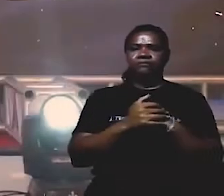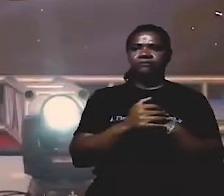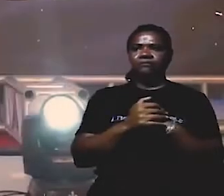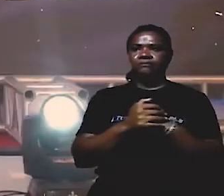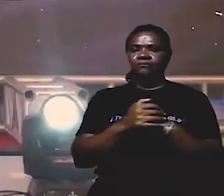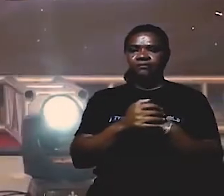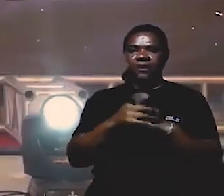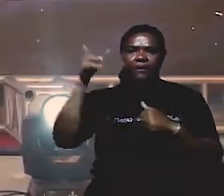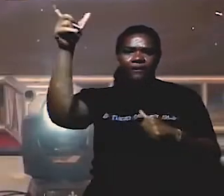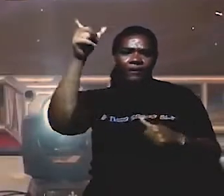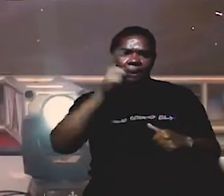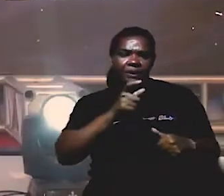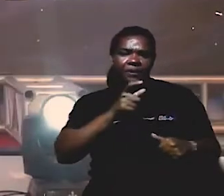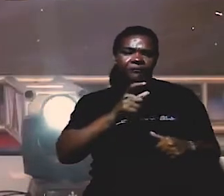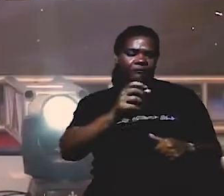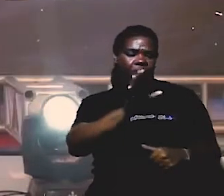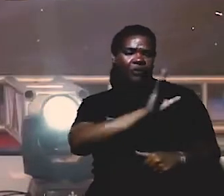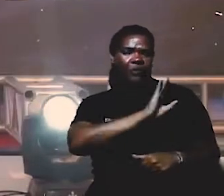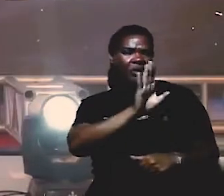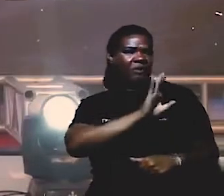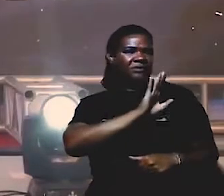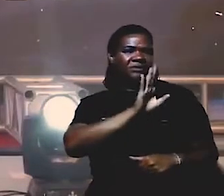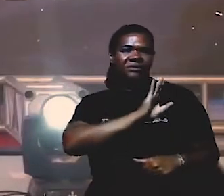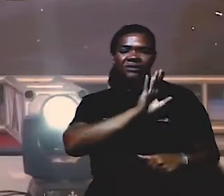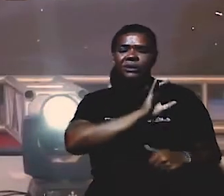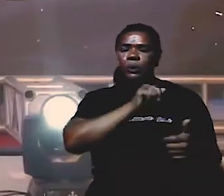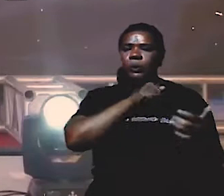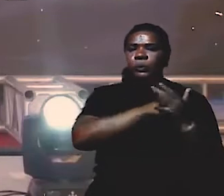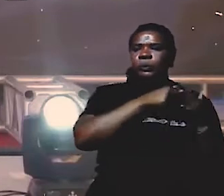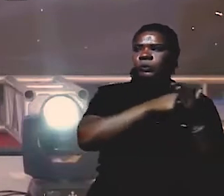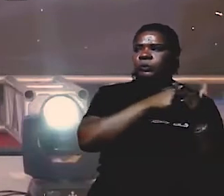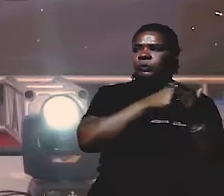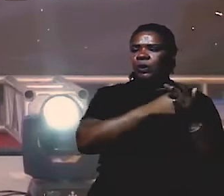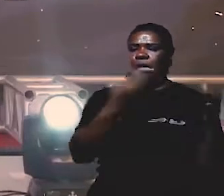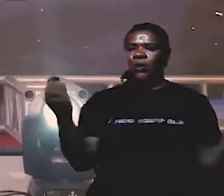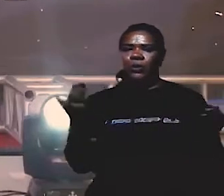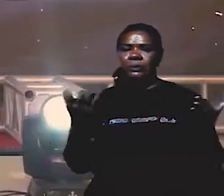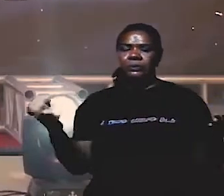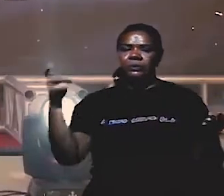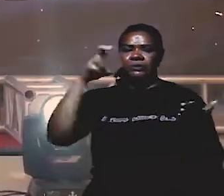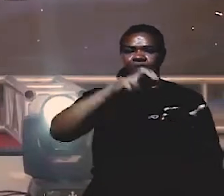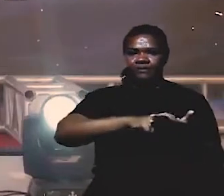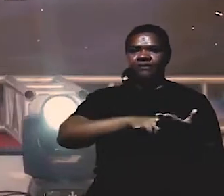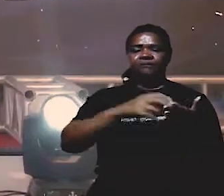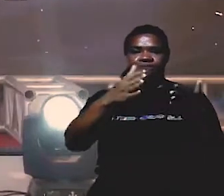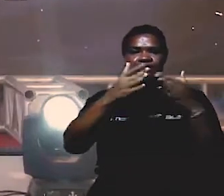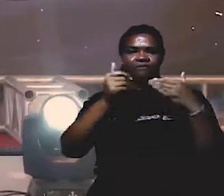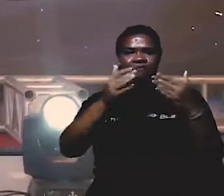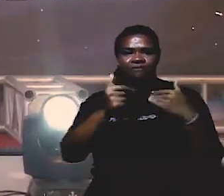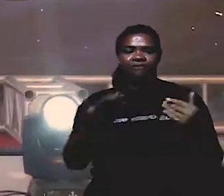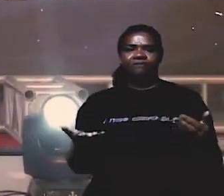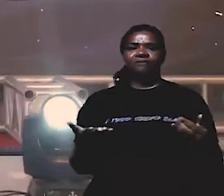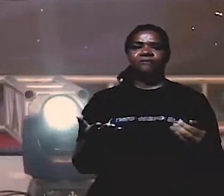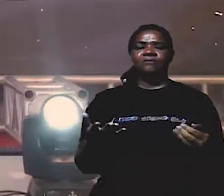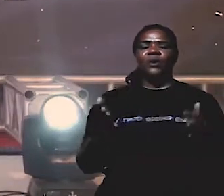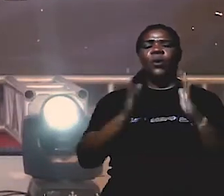Queridos, há uma palavra de Deus ardendo no meu coração. E hoje pela manhã eu pedi ao meu esposo que orasse